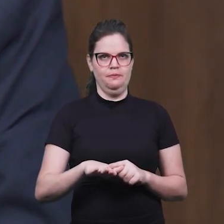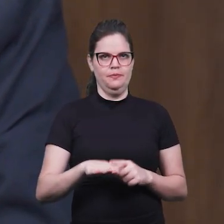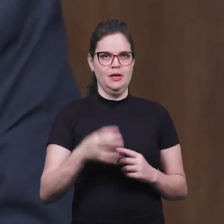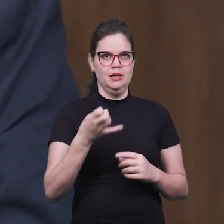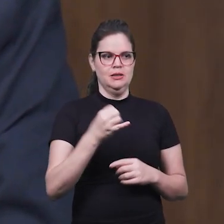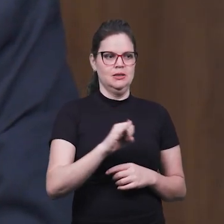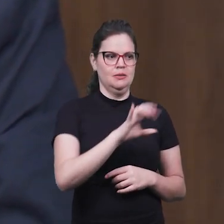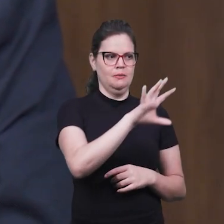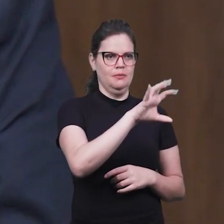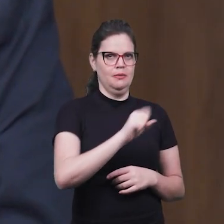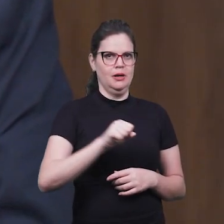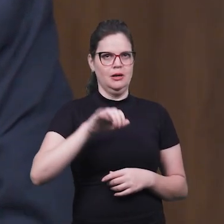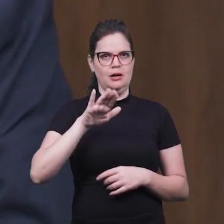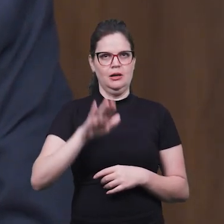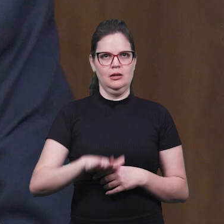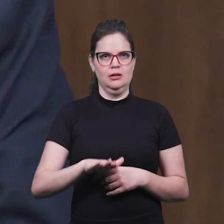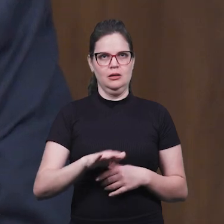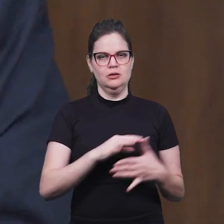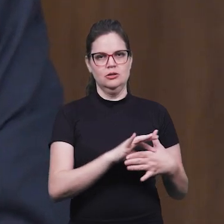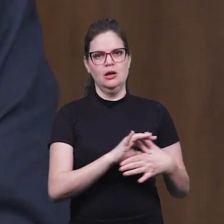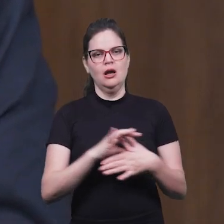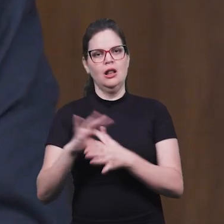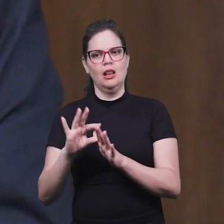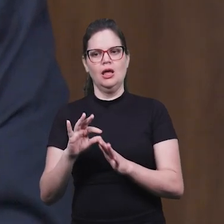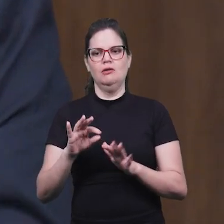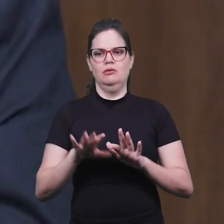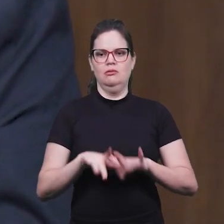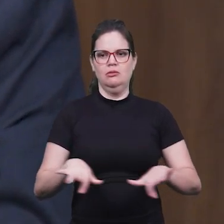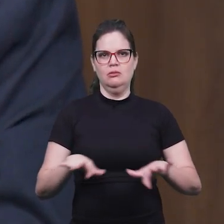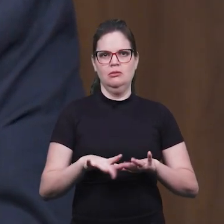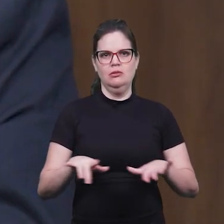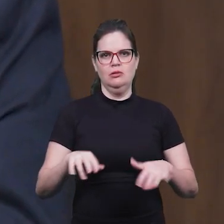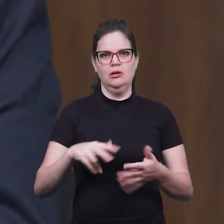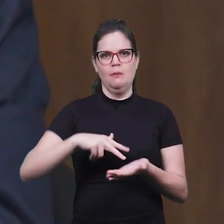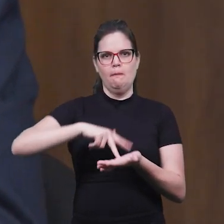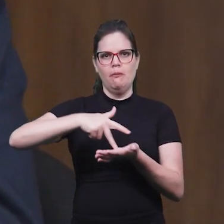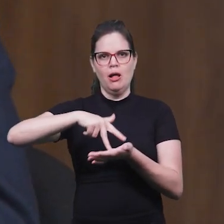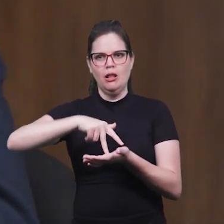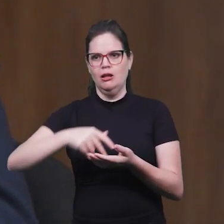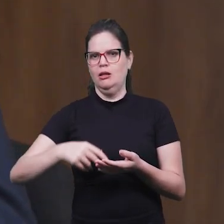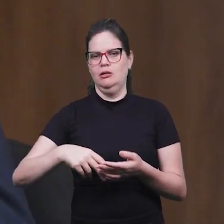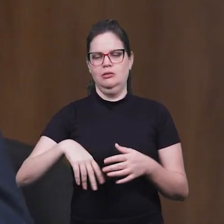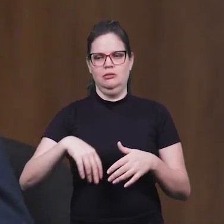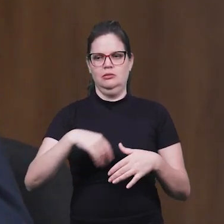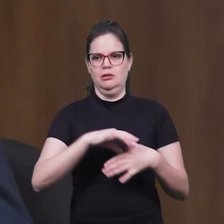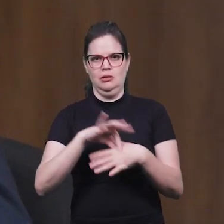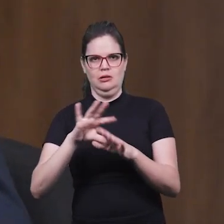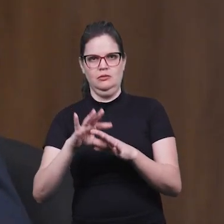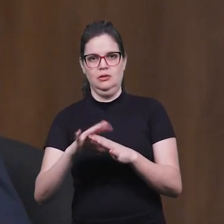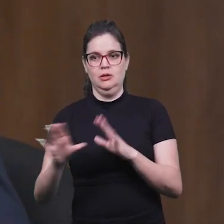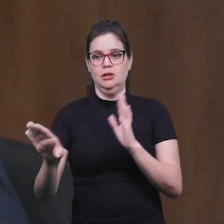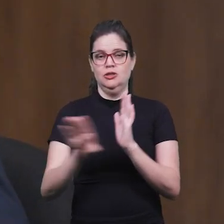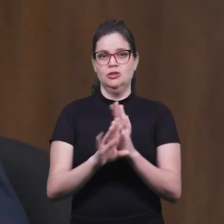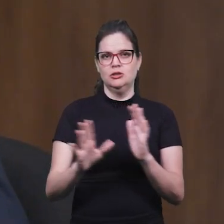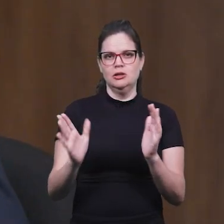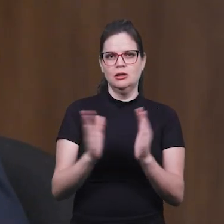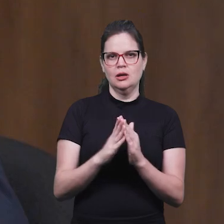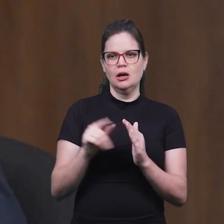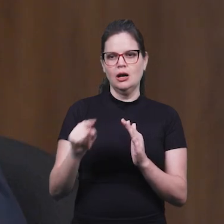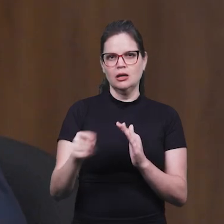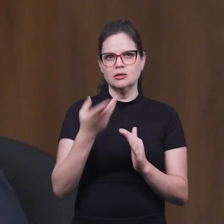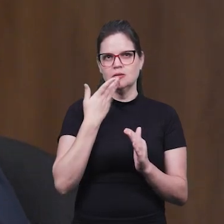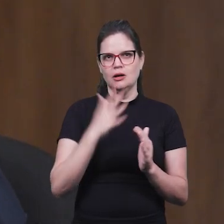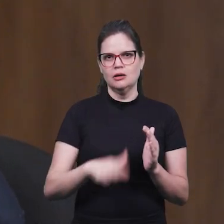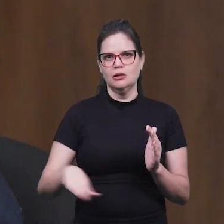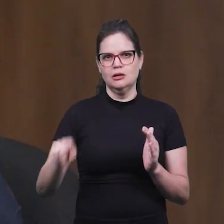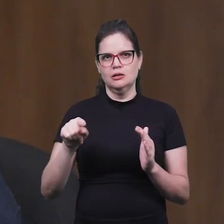você, leva para o balé, leva para o piano, leva para não sei o que lá e tal. Aí quando essa criança chega em casa de noite, essa criança não tem coragem